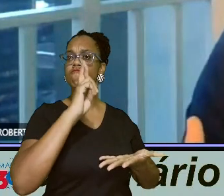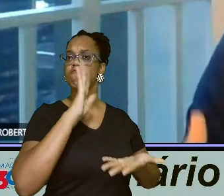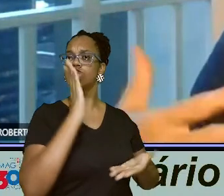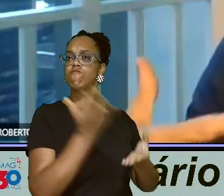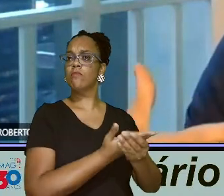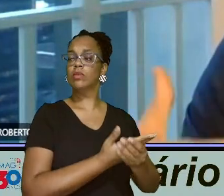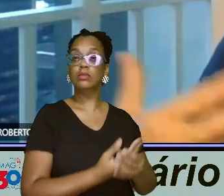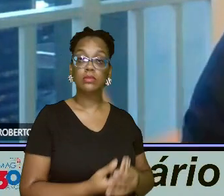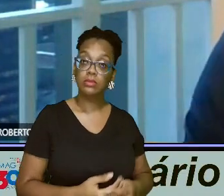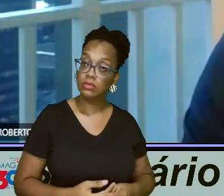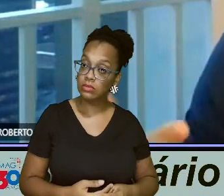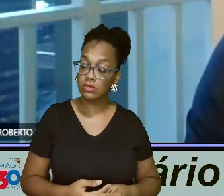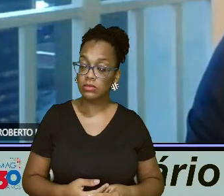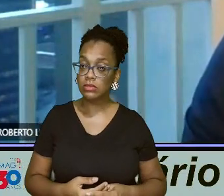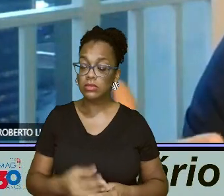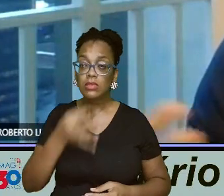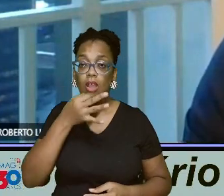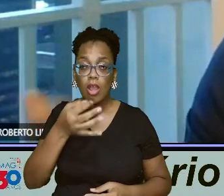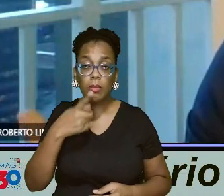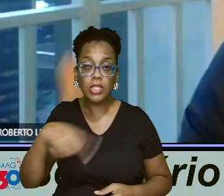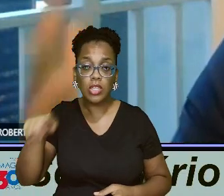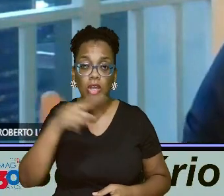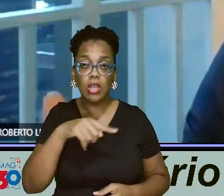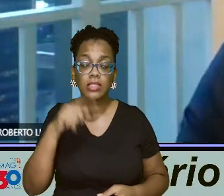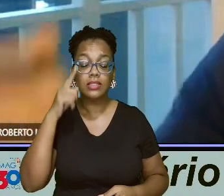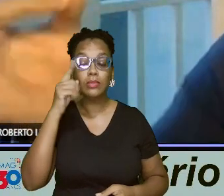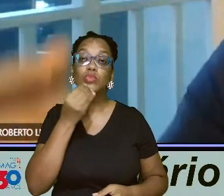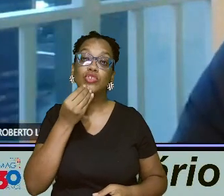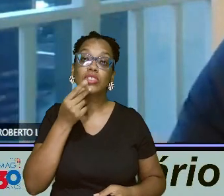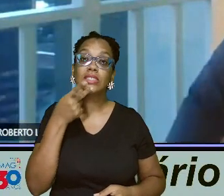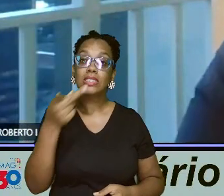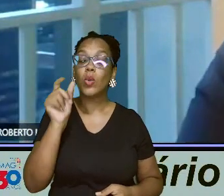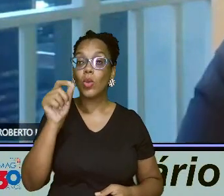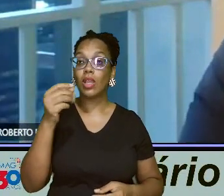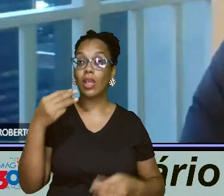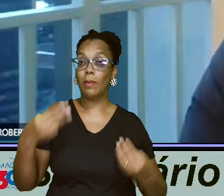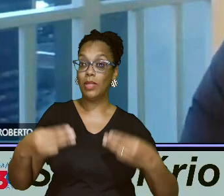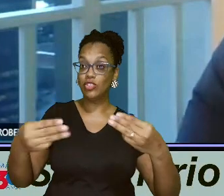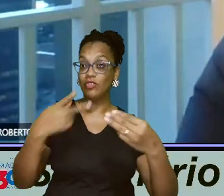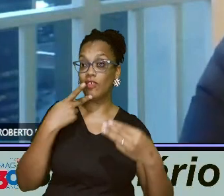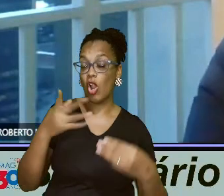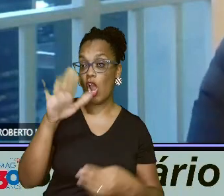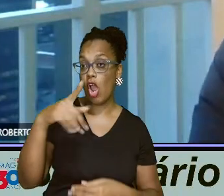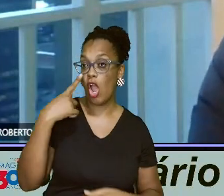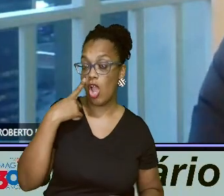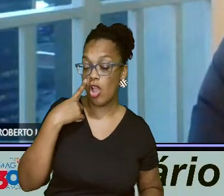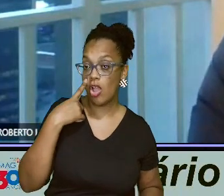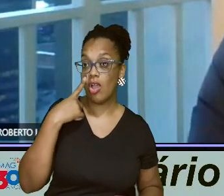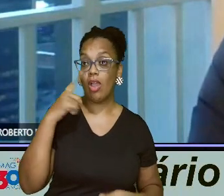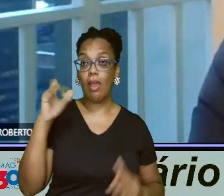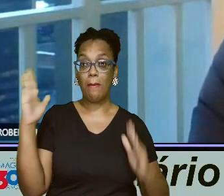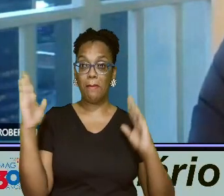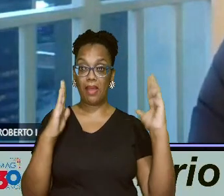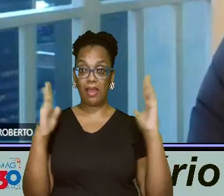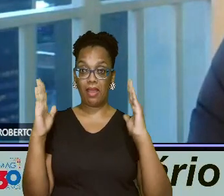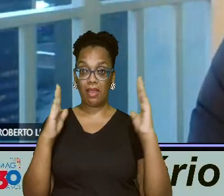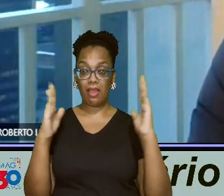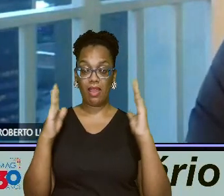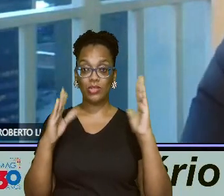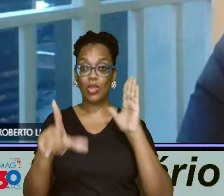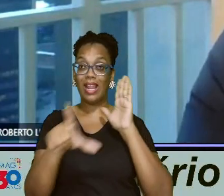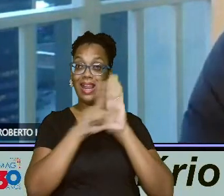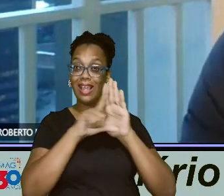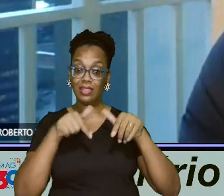nós, a gente poderia dizer que o ministro falou, olha, esse prazo da Lei de Execução Fiscal, do